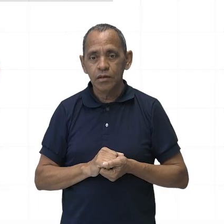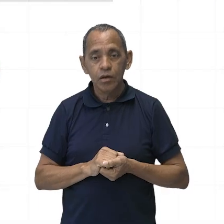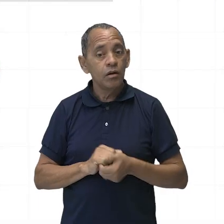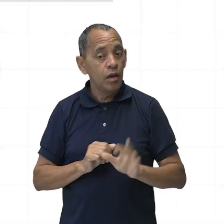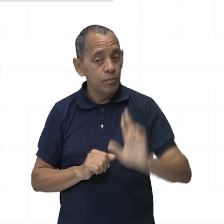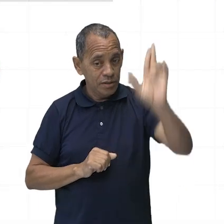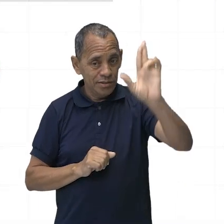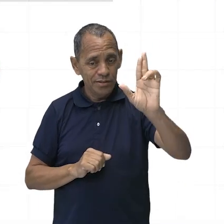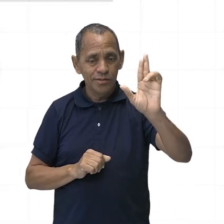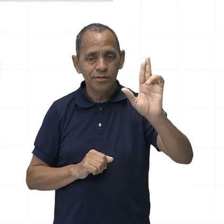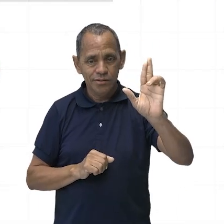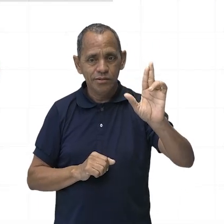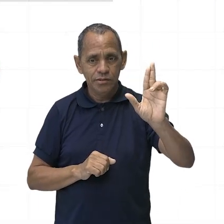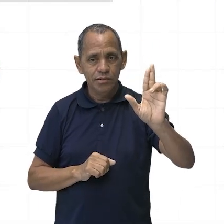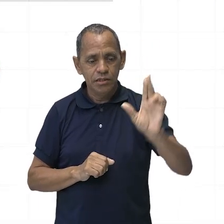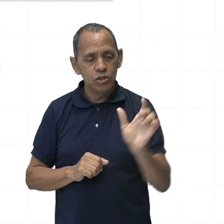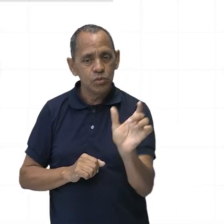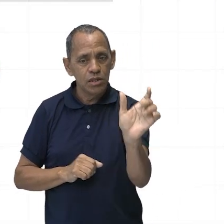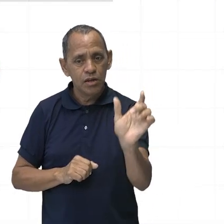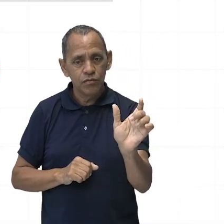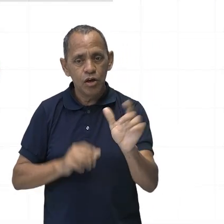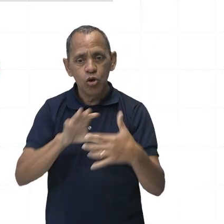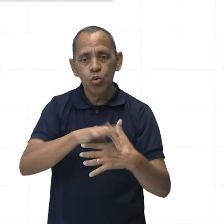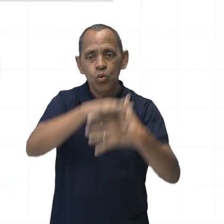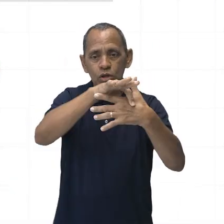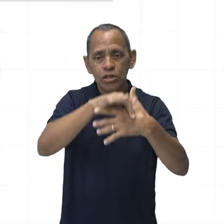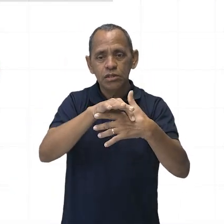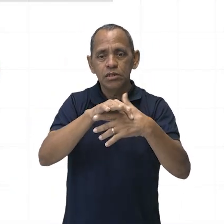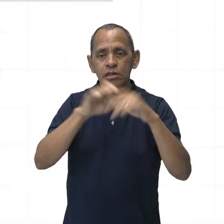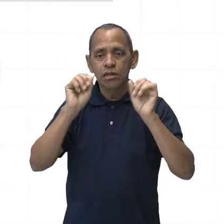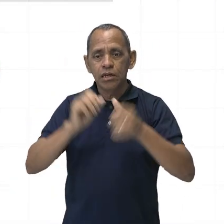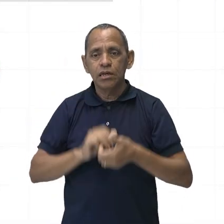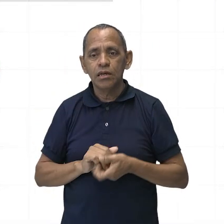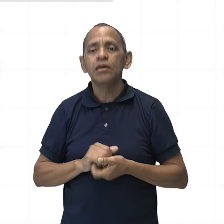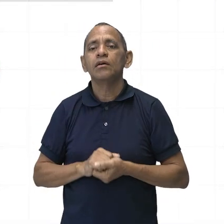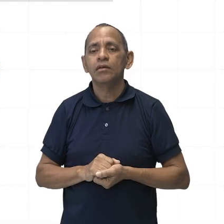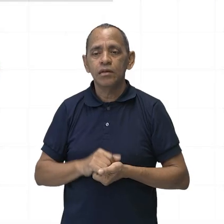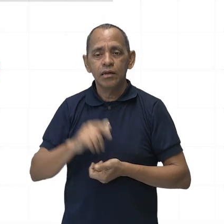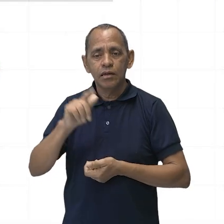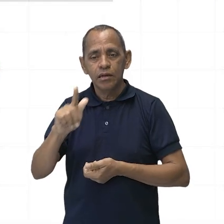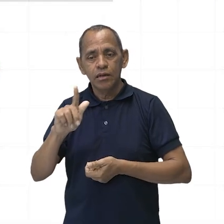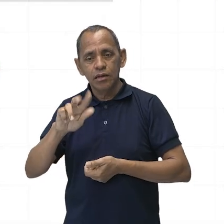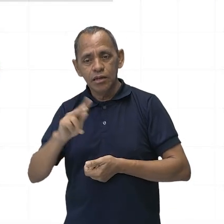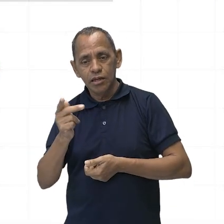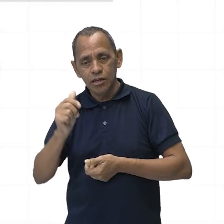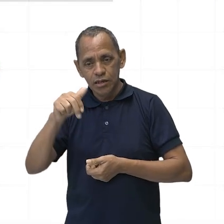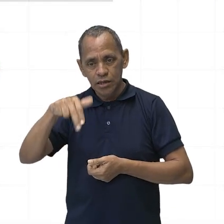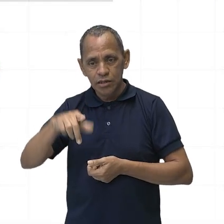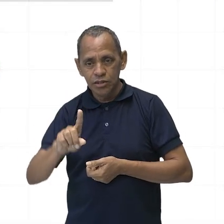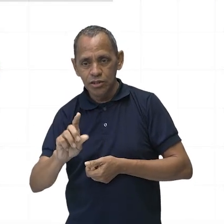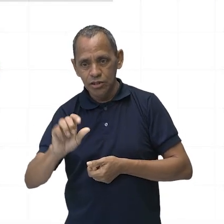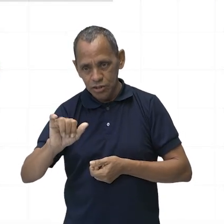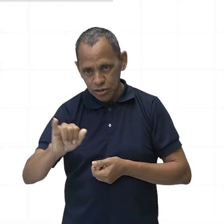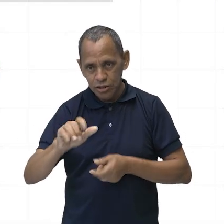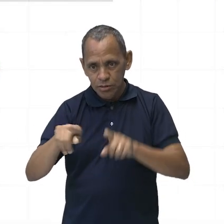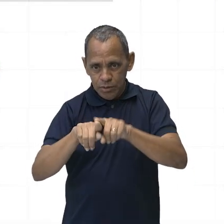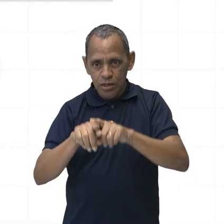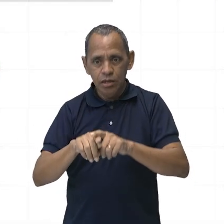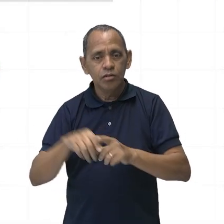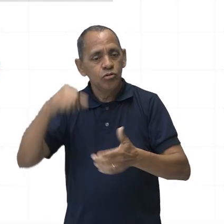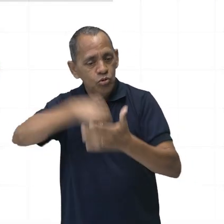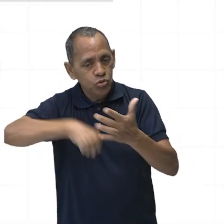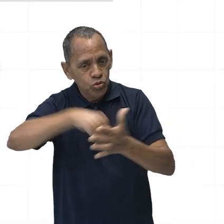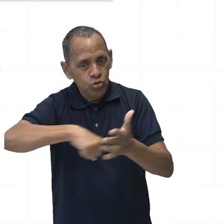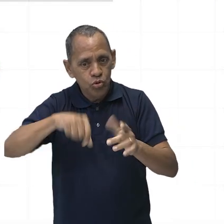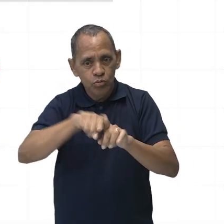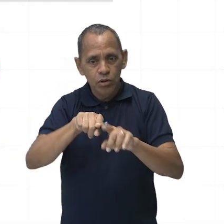dessa expressão do hinduísmo foi o líder pacifista indiano Mahatma Gandhi, que lutou pela independência do seu país, a